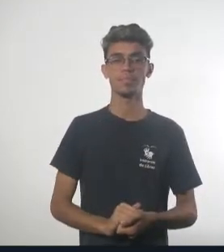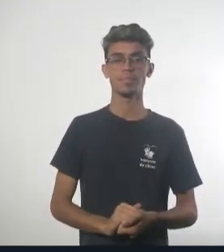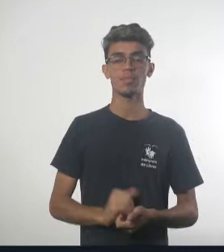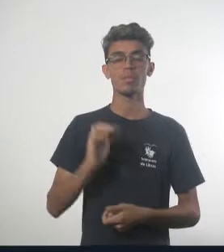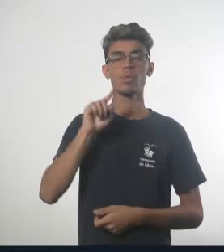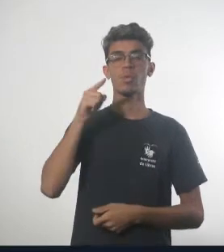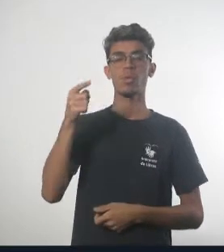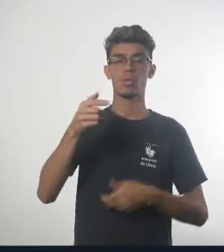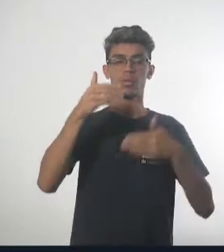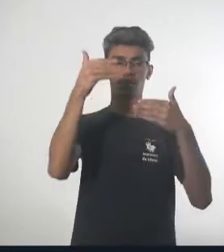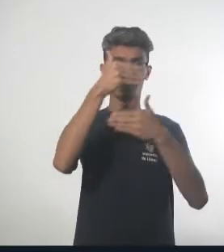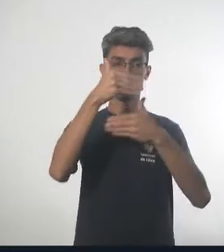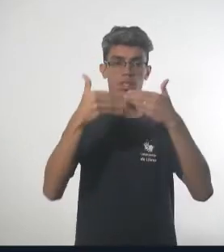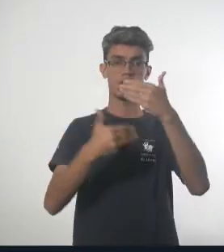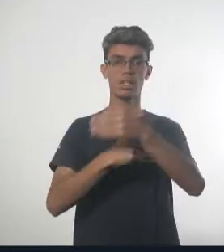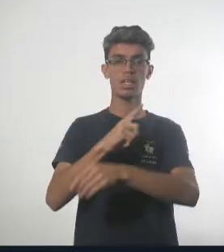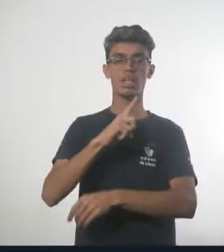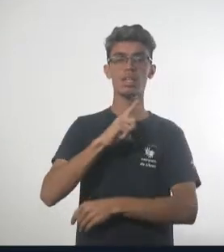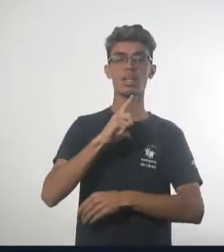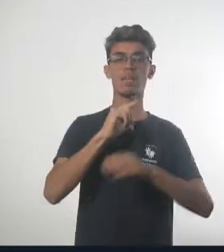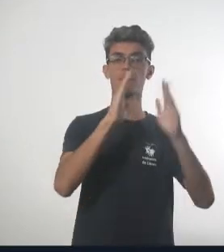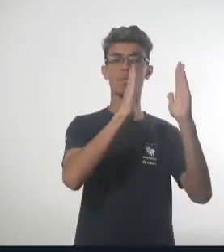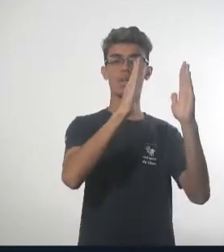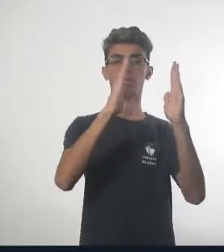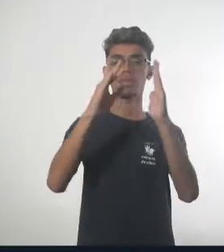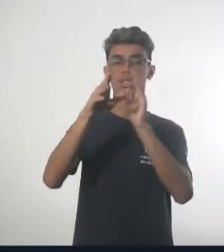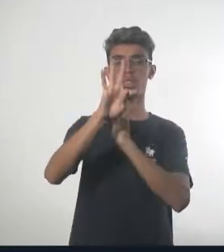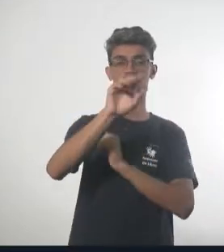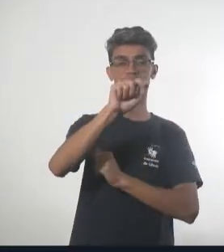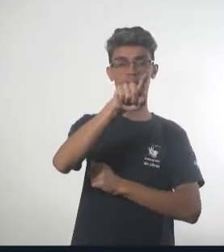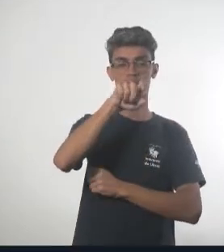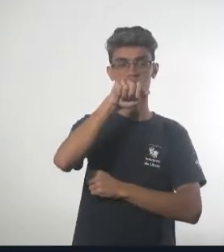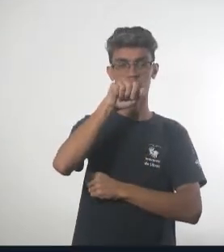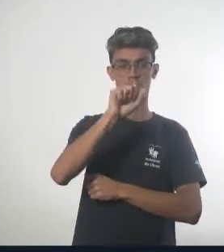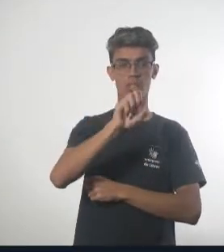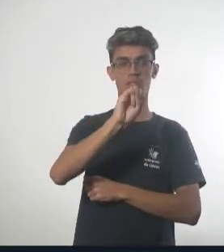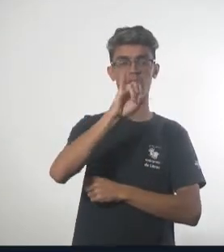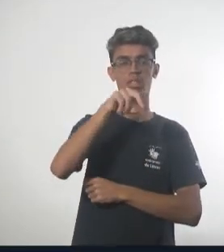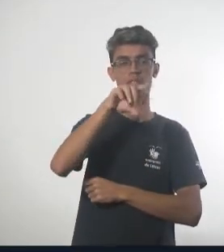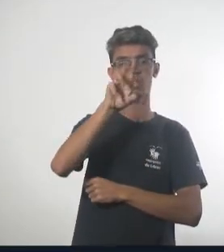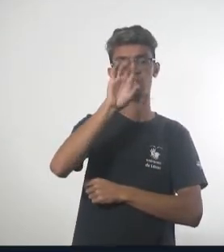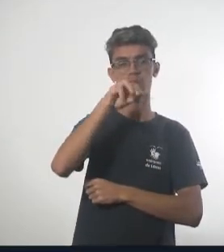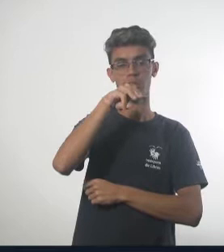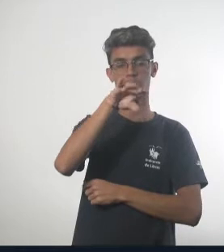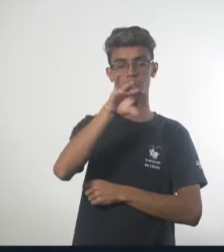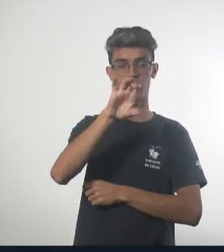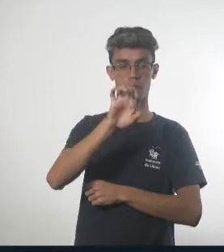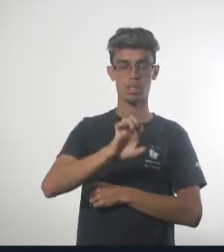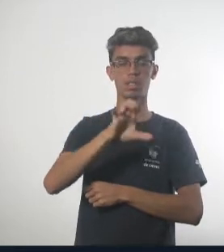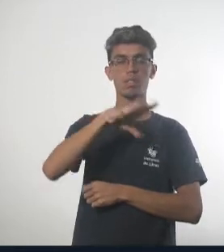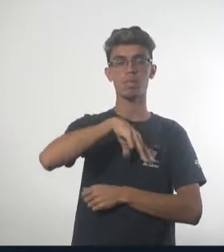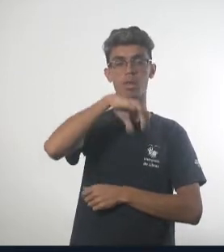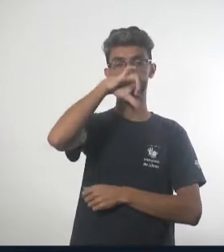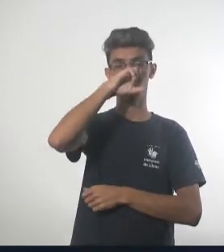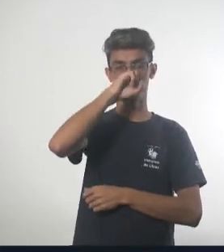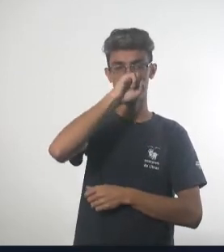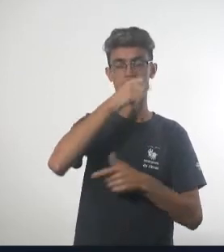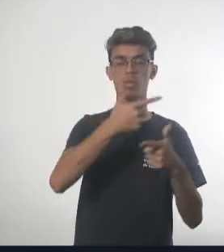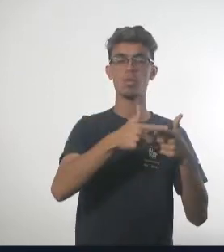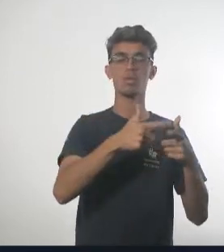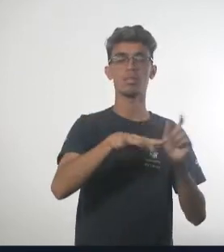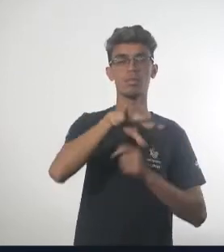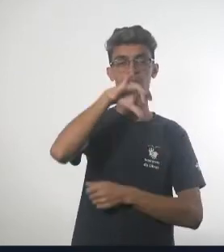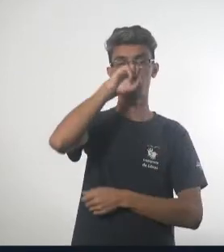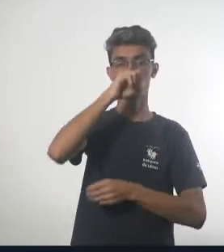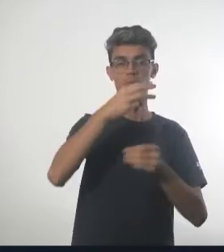Nesse próximo slide, nós temos a distribuição das taxas de letalidade de síndrome respiratória aguda grave por Covid-19 no município de